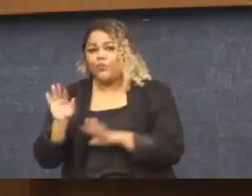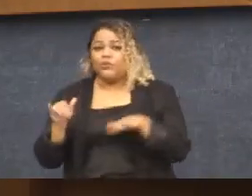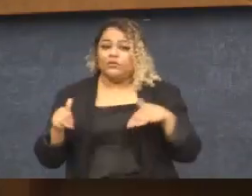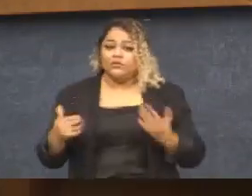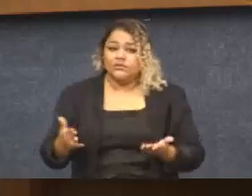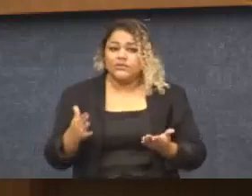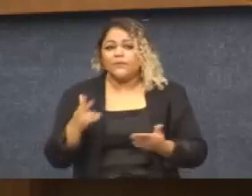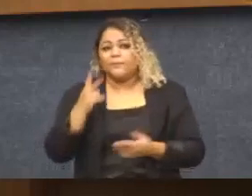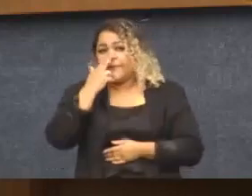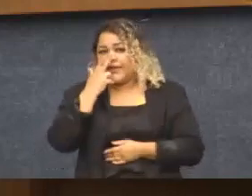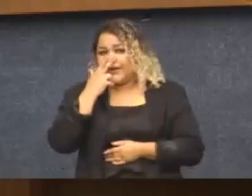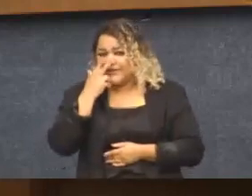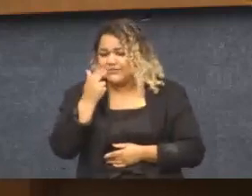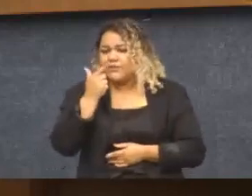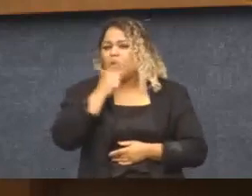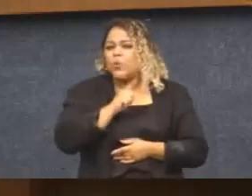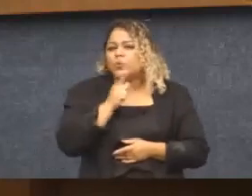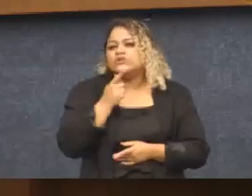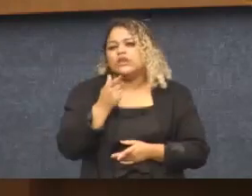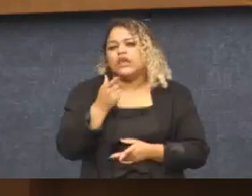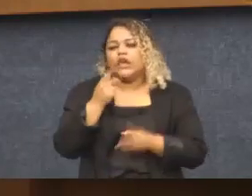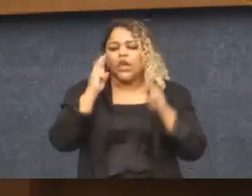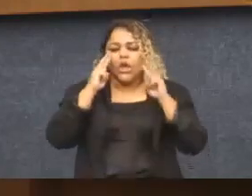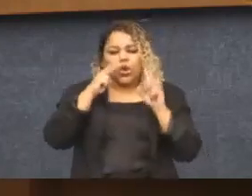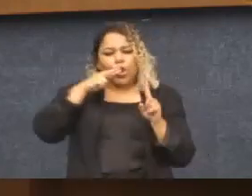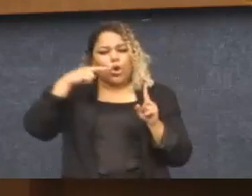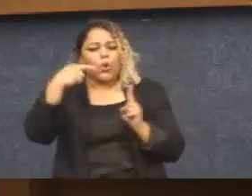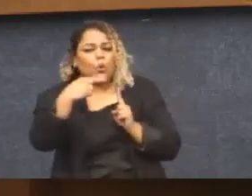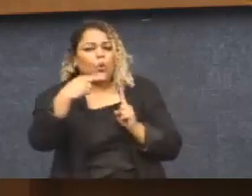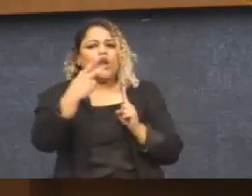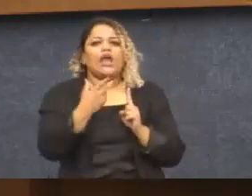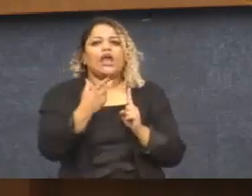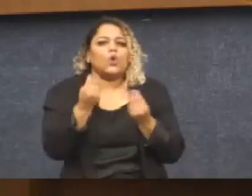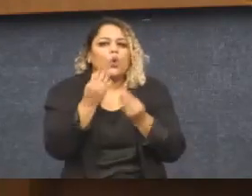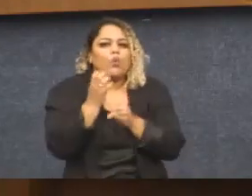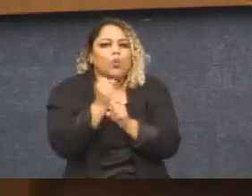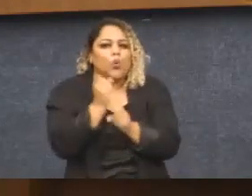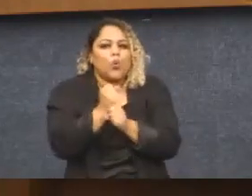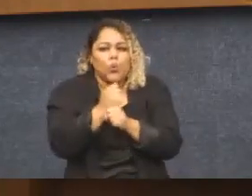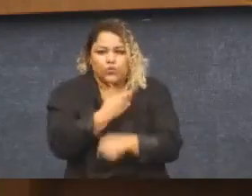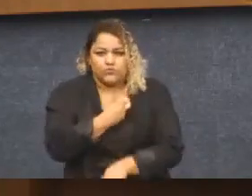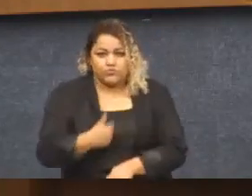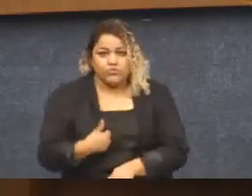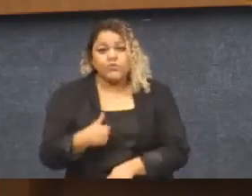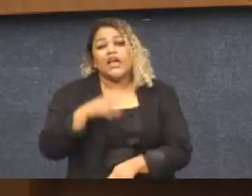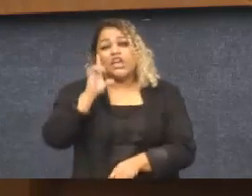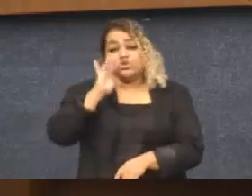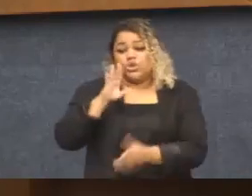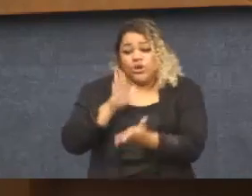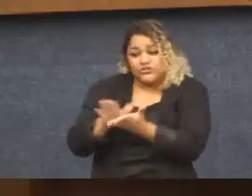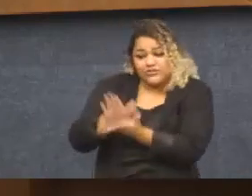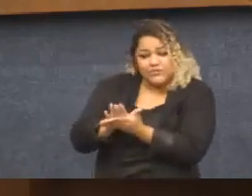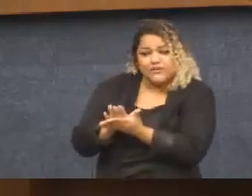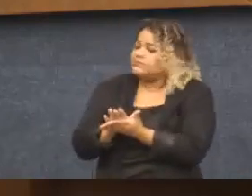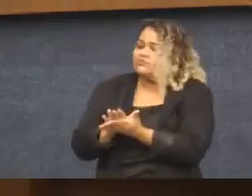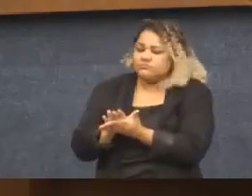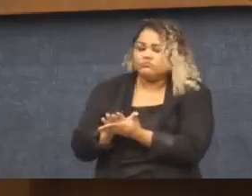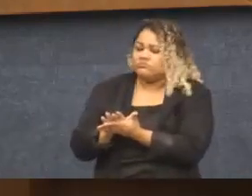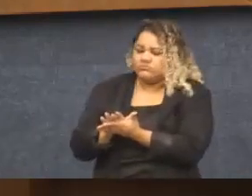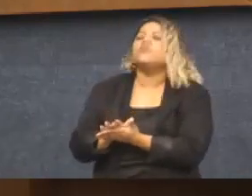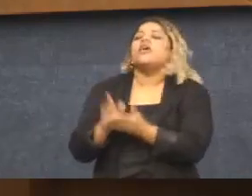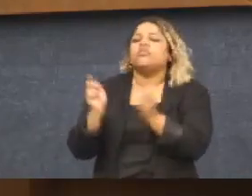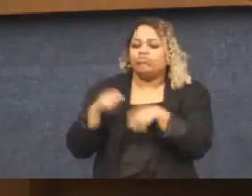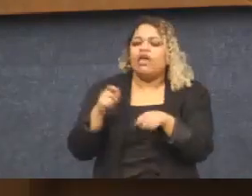para equilibrar as contas públicas, ele não precisa ser só da despesa, o que é importante, mas ele pode ser também da